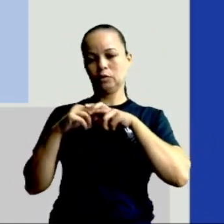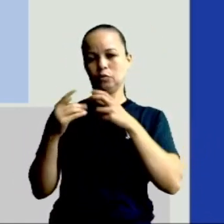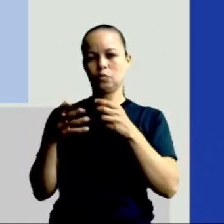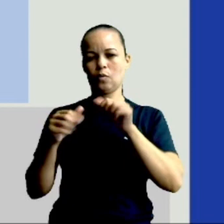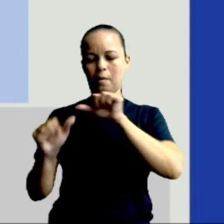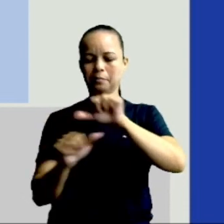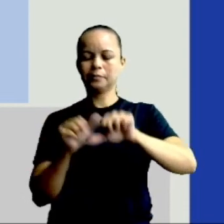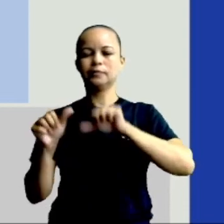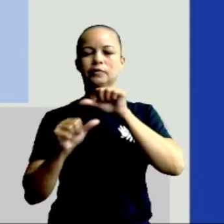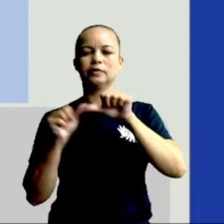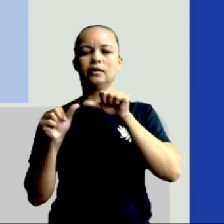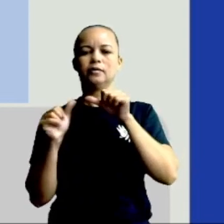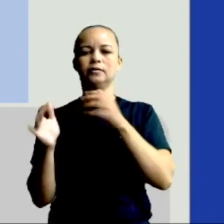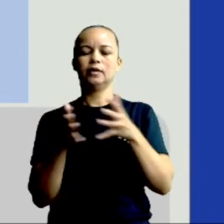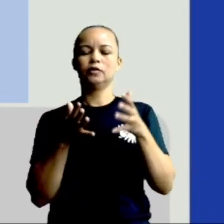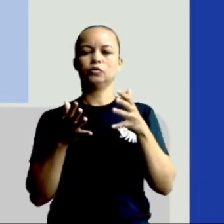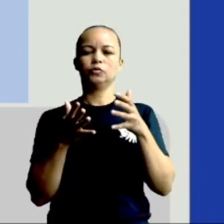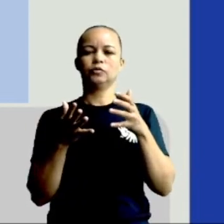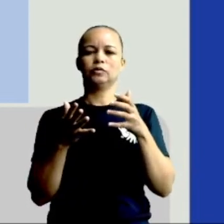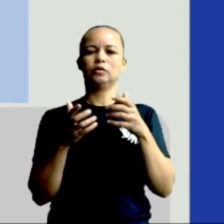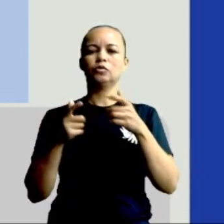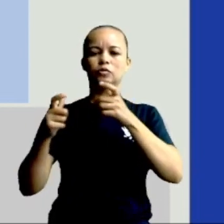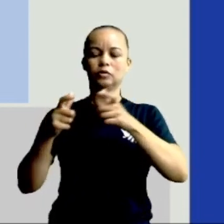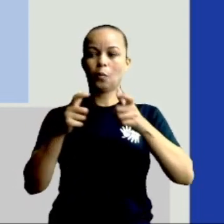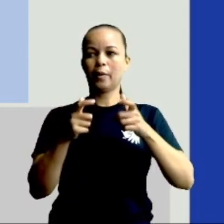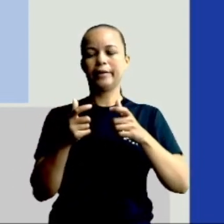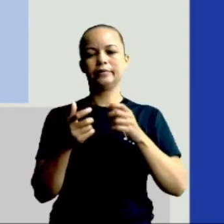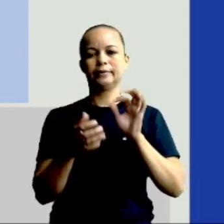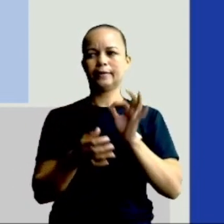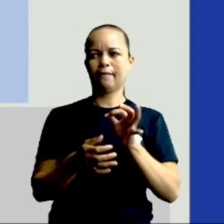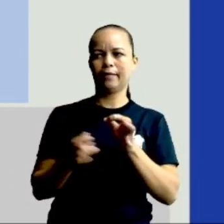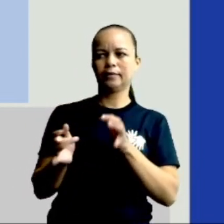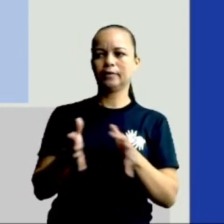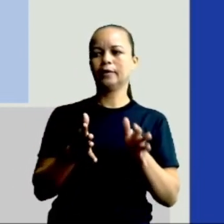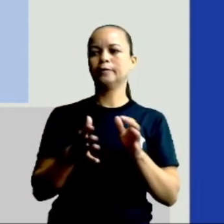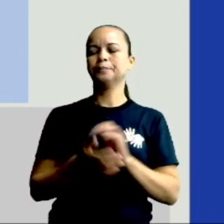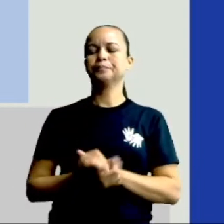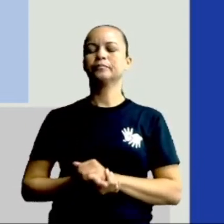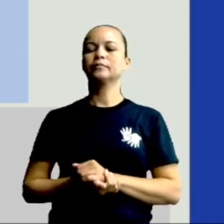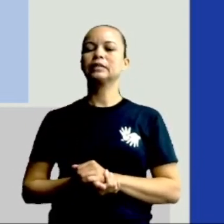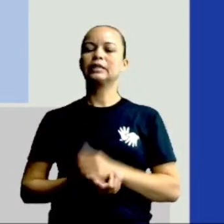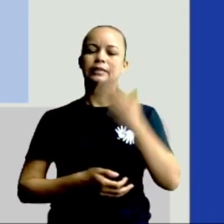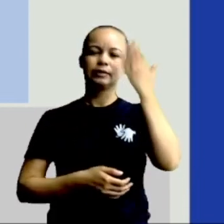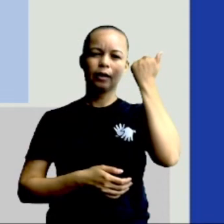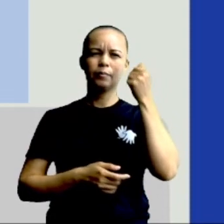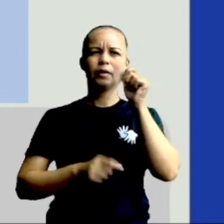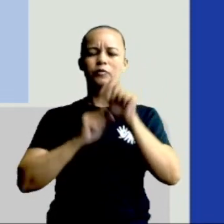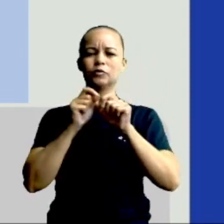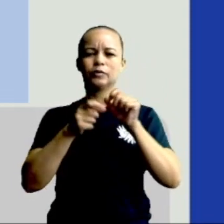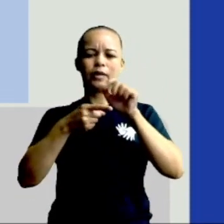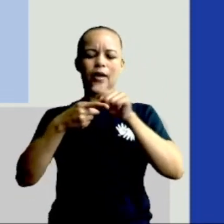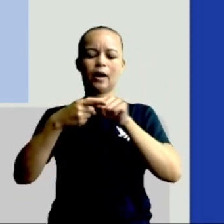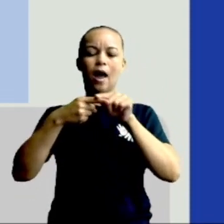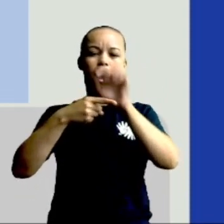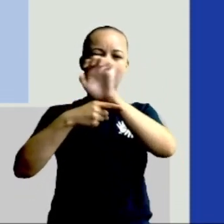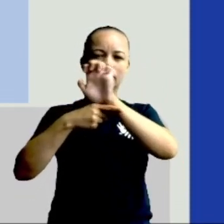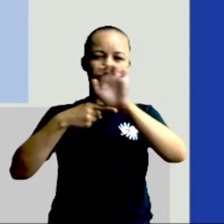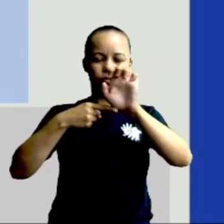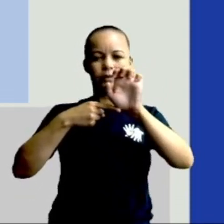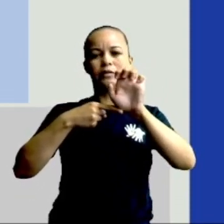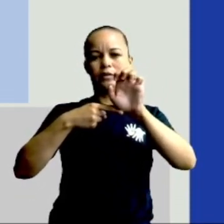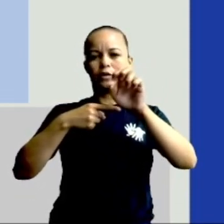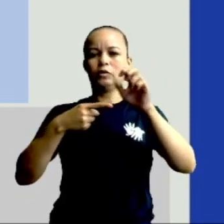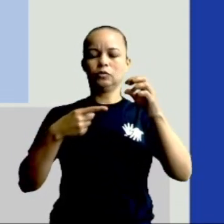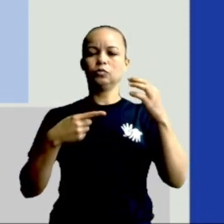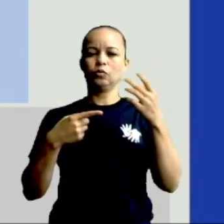né, as estações não são bem definidas. Nós vimos o que são a linha imaginária do Equador e as linhas